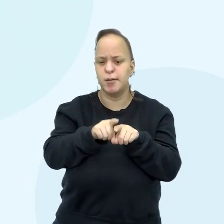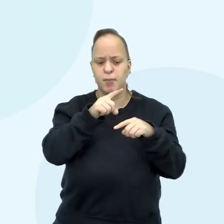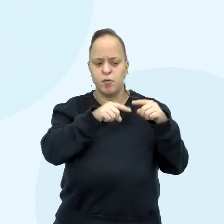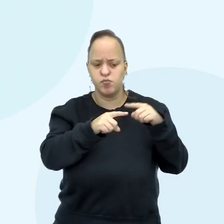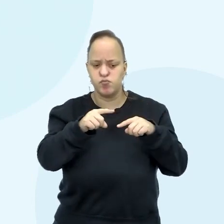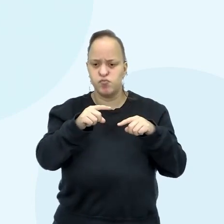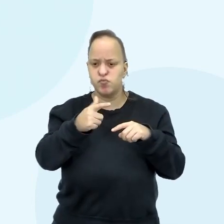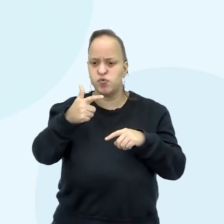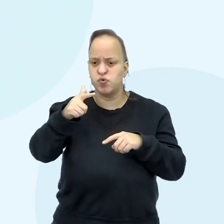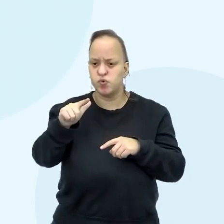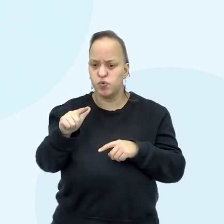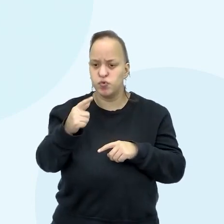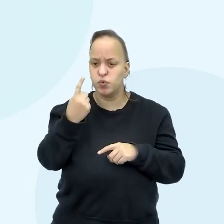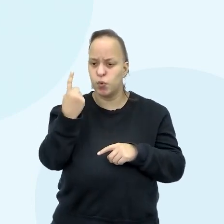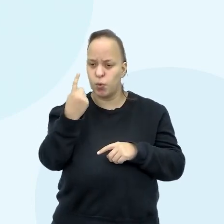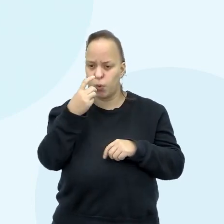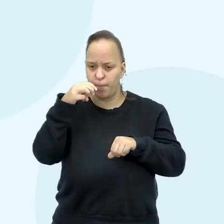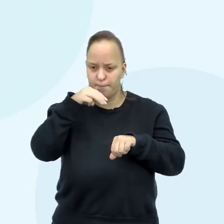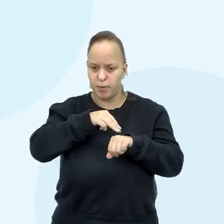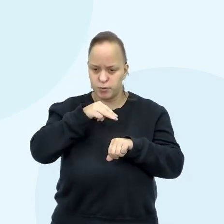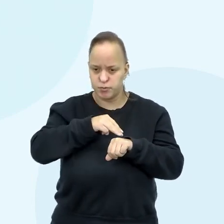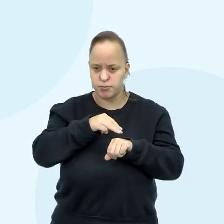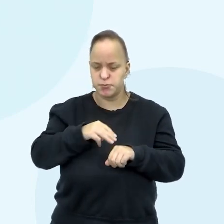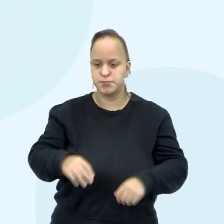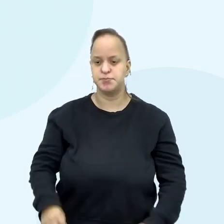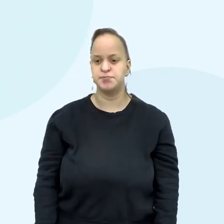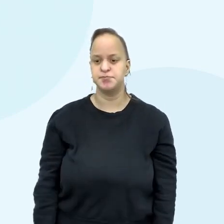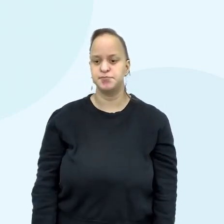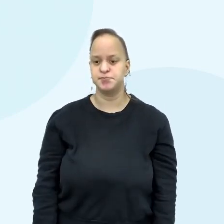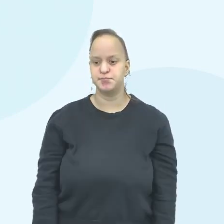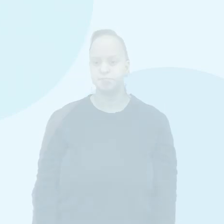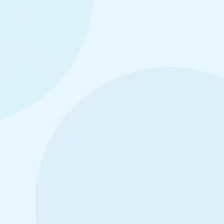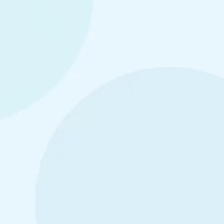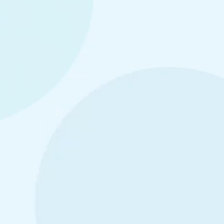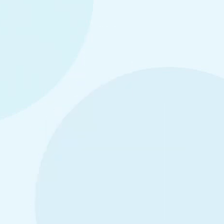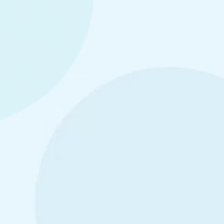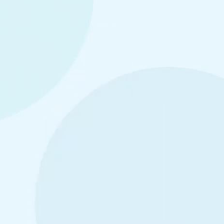e vamos dar para vocês 1 minuto.